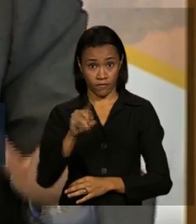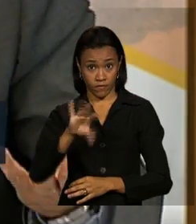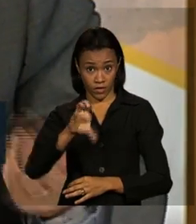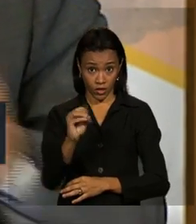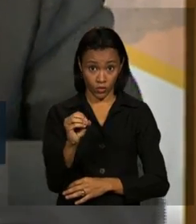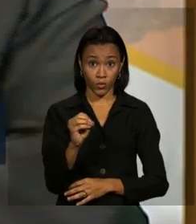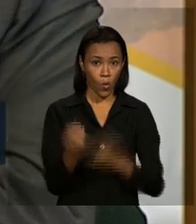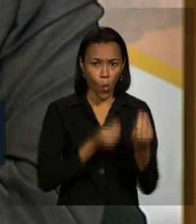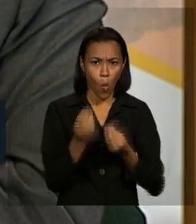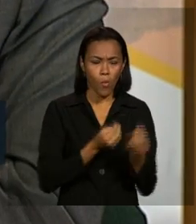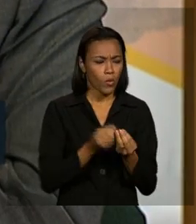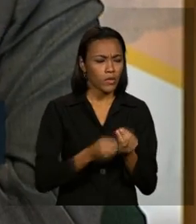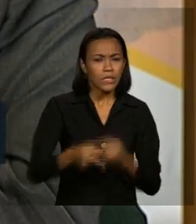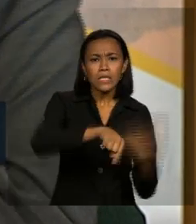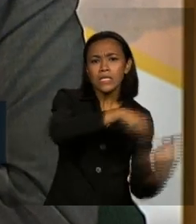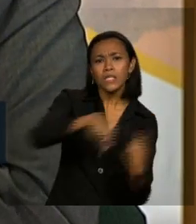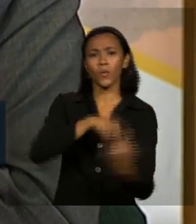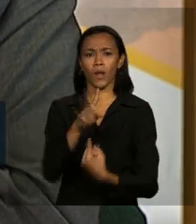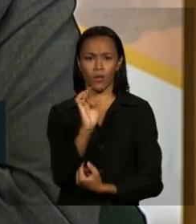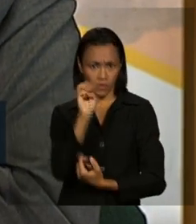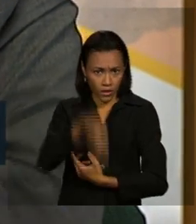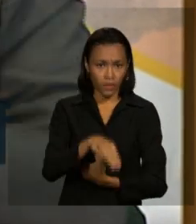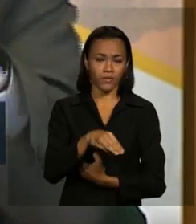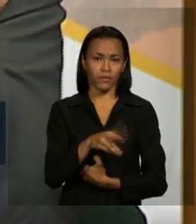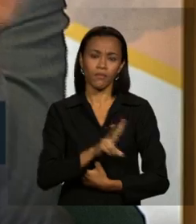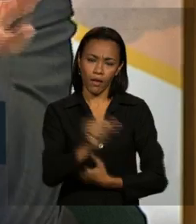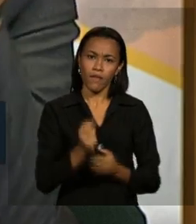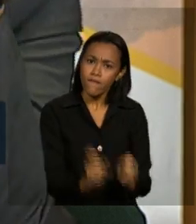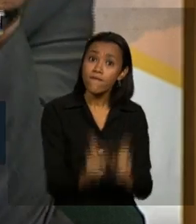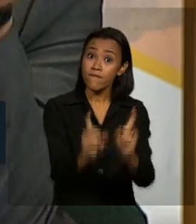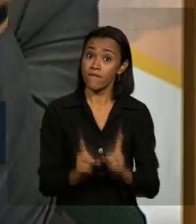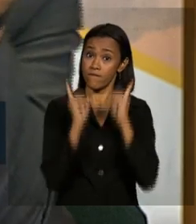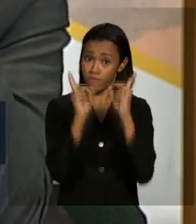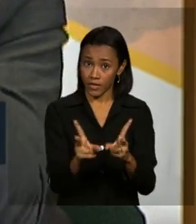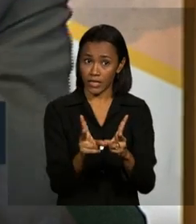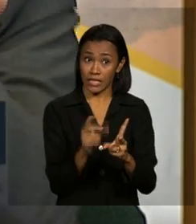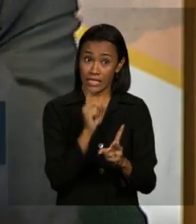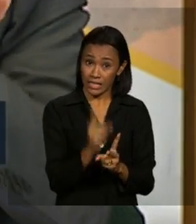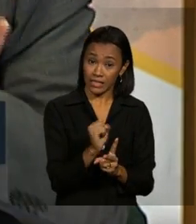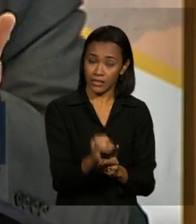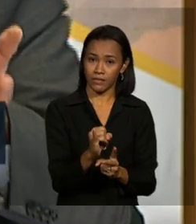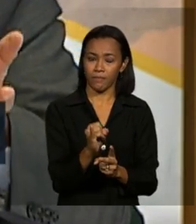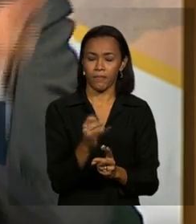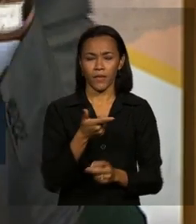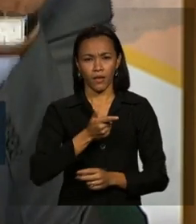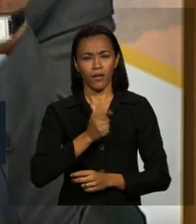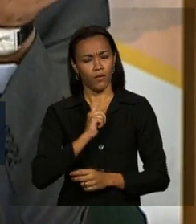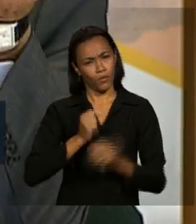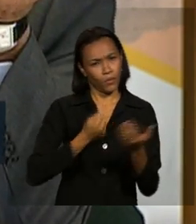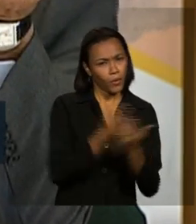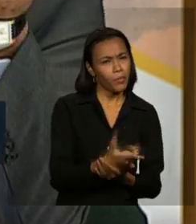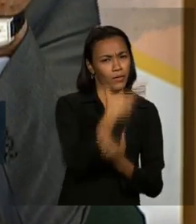de circular trens eh e vou vender essa capacidade se essa conta do lado de cá se eu tiver se eu comprei